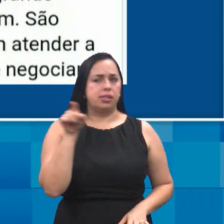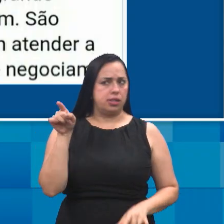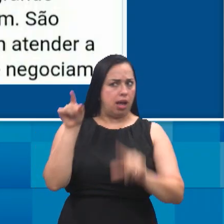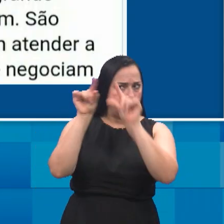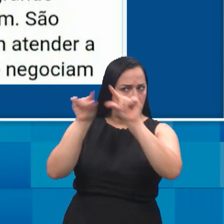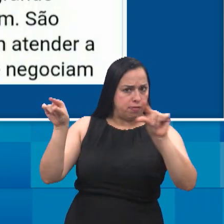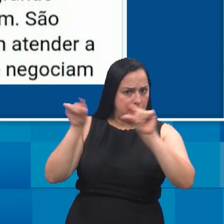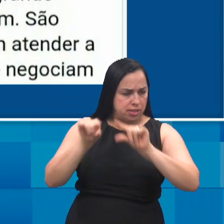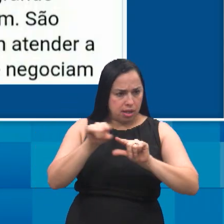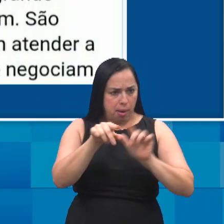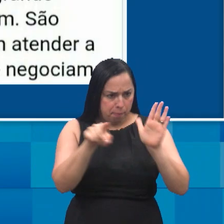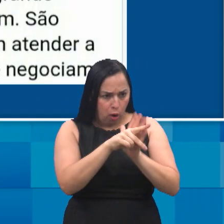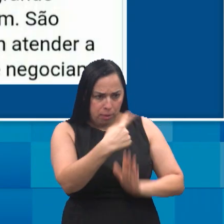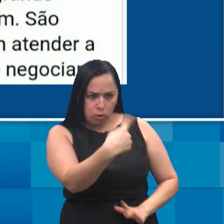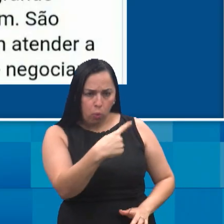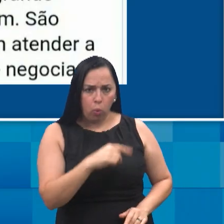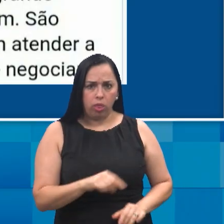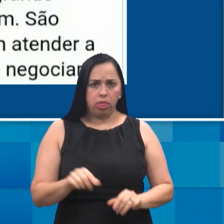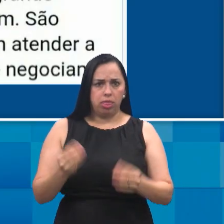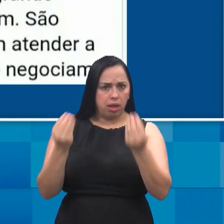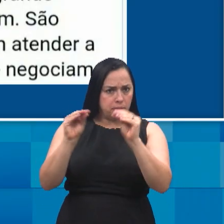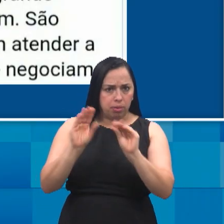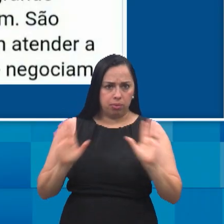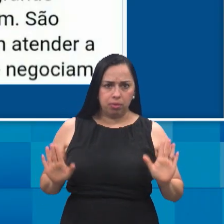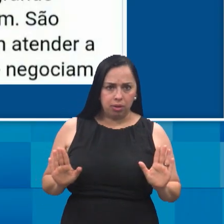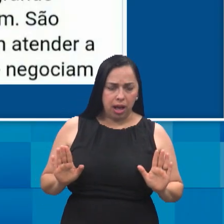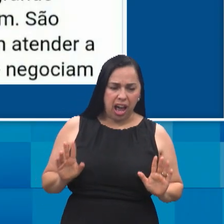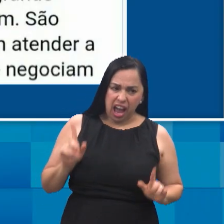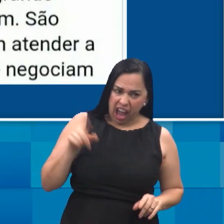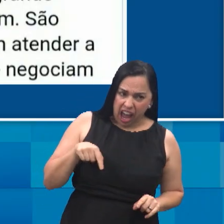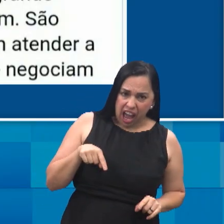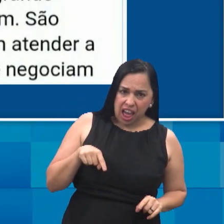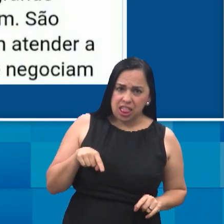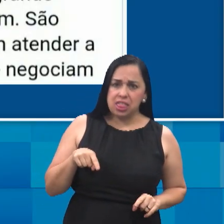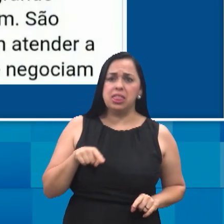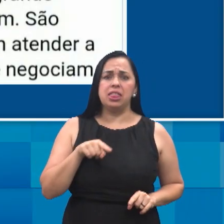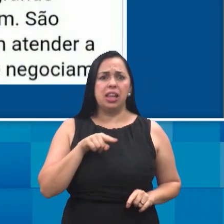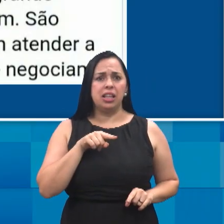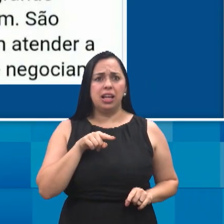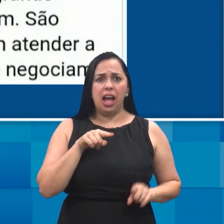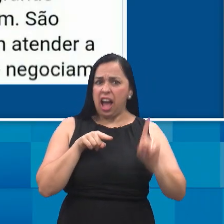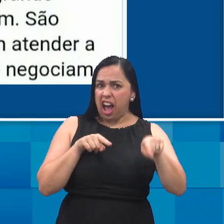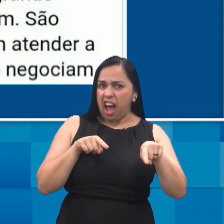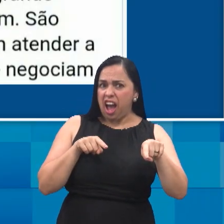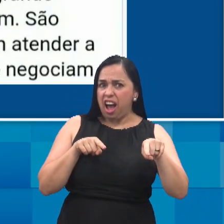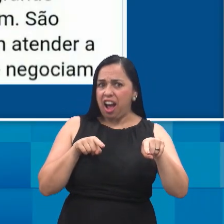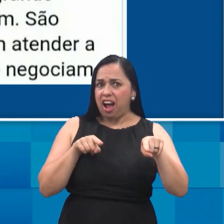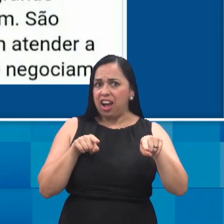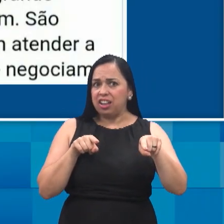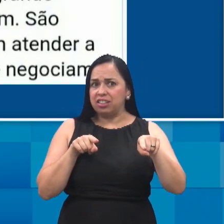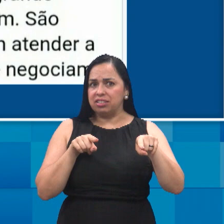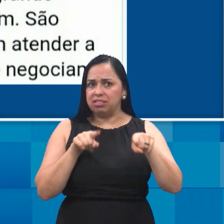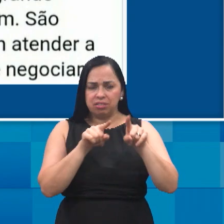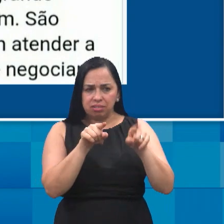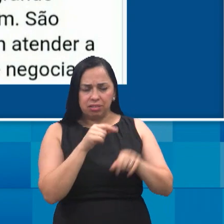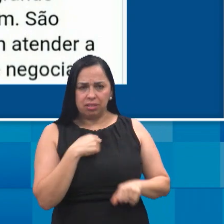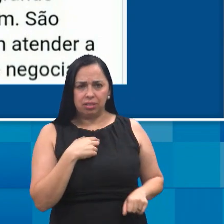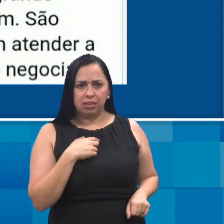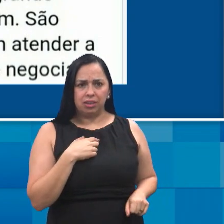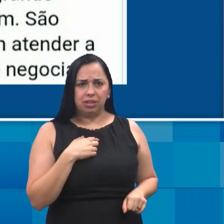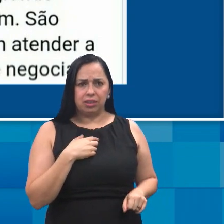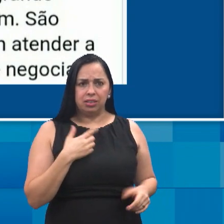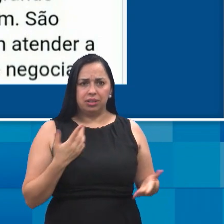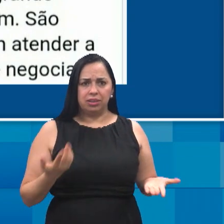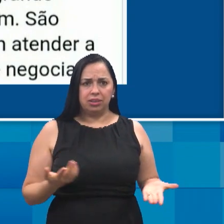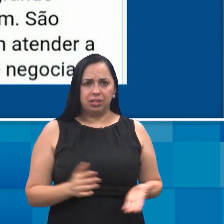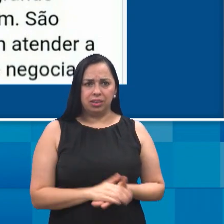não. Nenhuma é? Nenhuma é? Não, nenhuma é? Não, nenhuma é, vereador. Não, eu não vou lhe dar uma parte.